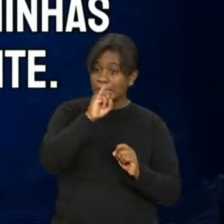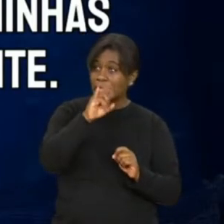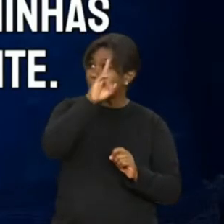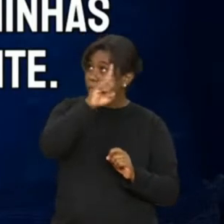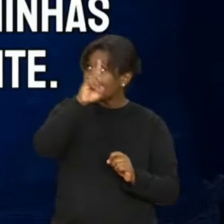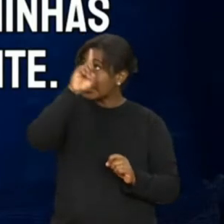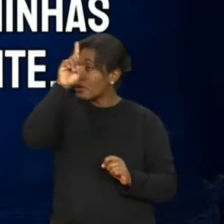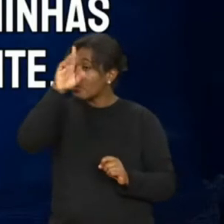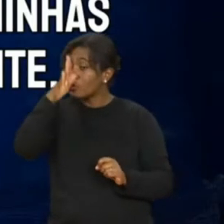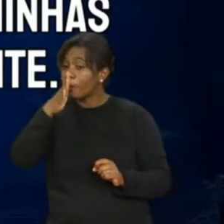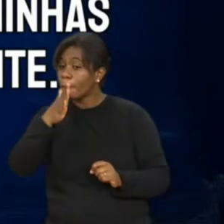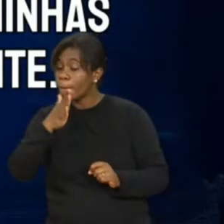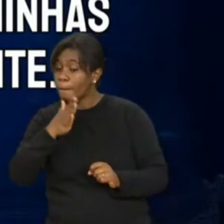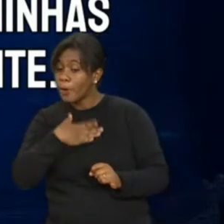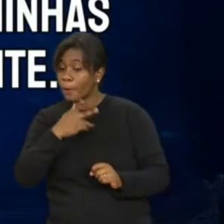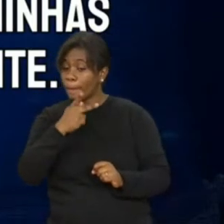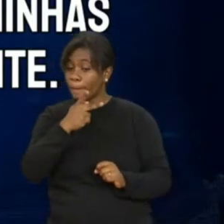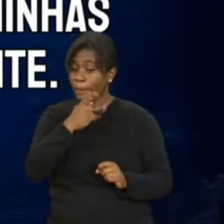Abraão,